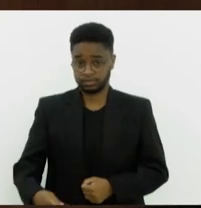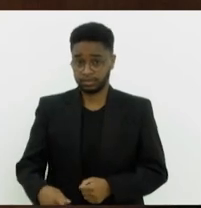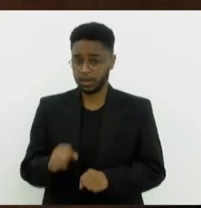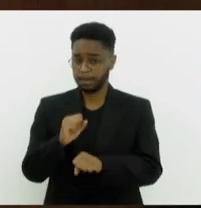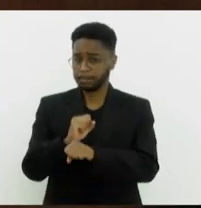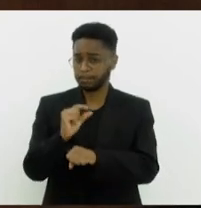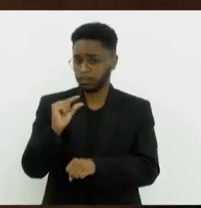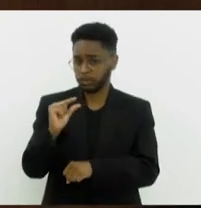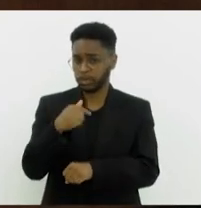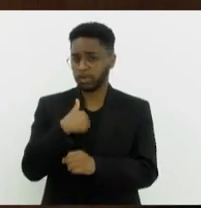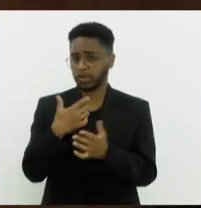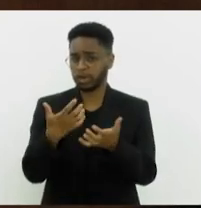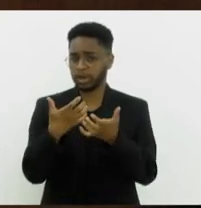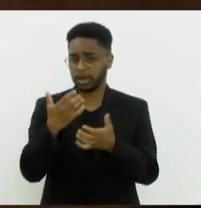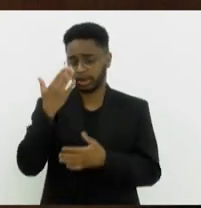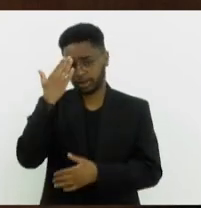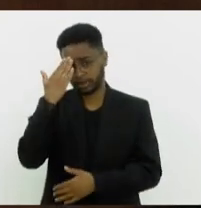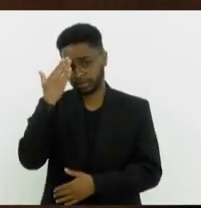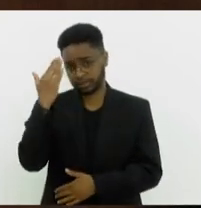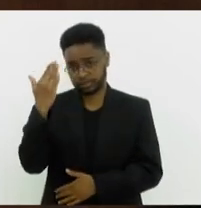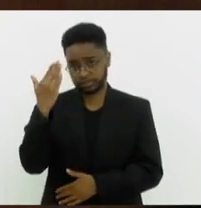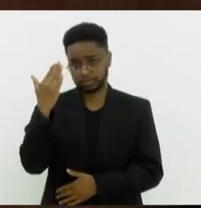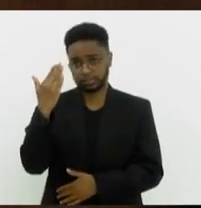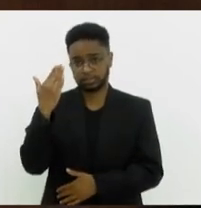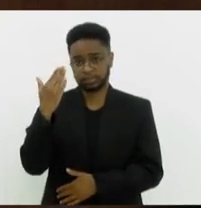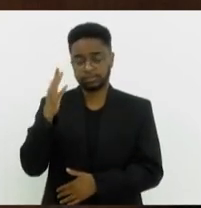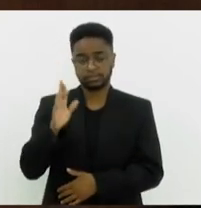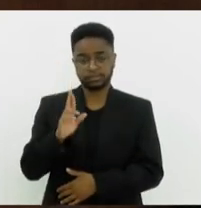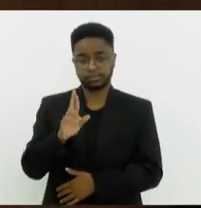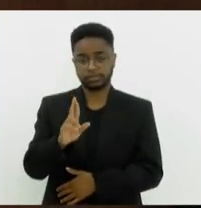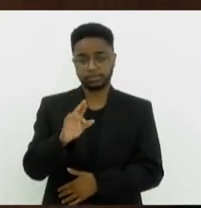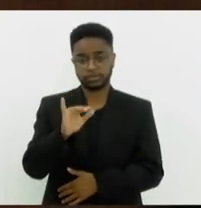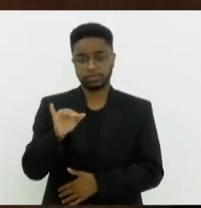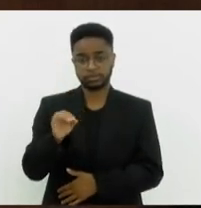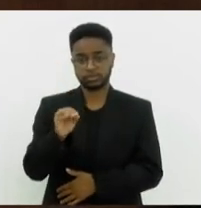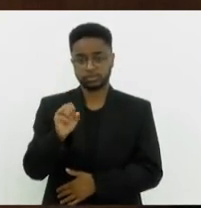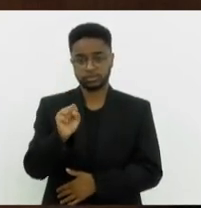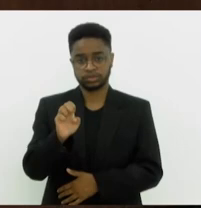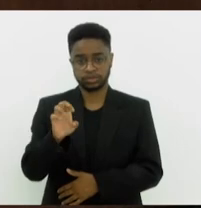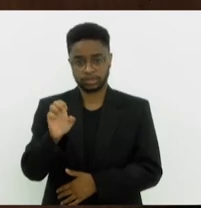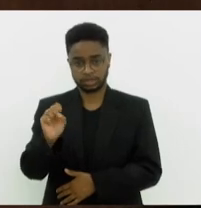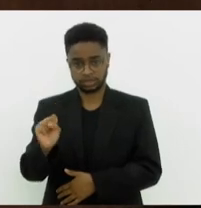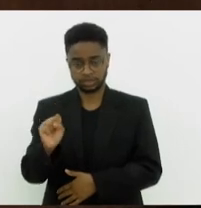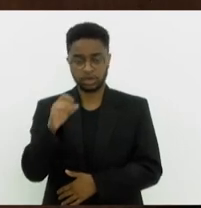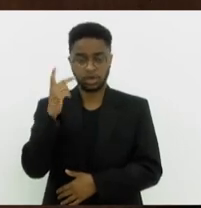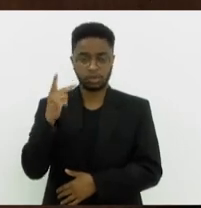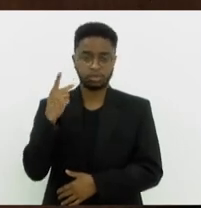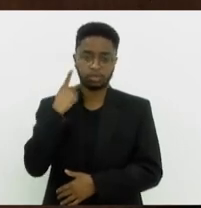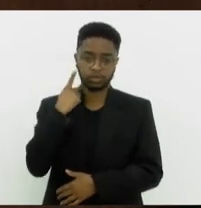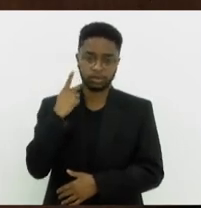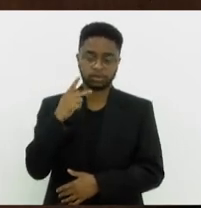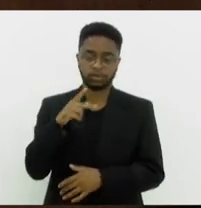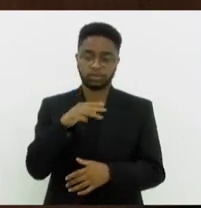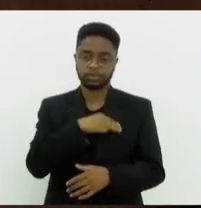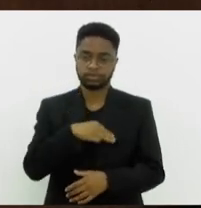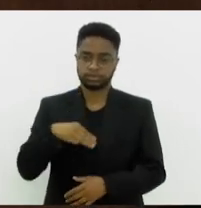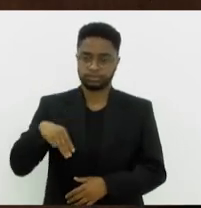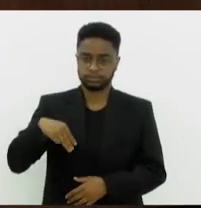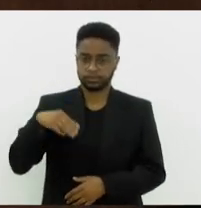quero aqui agradecer, na pessoa do senhor José Esquitino, tá, do procurador do Ministério Público